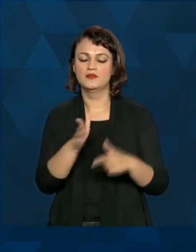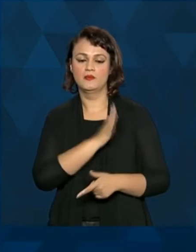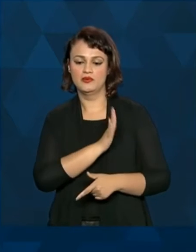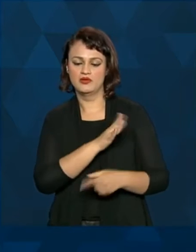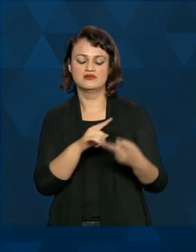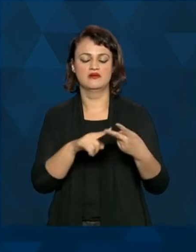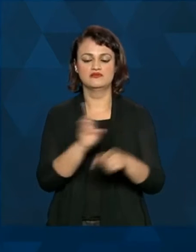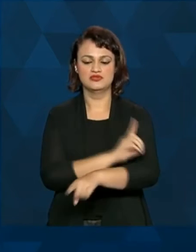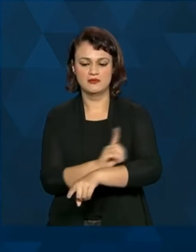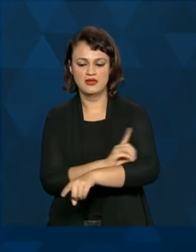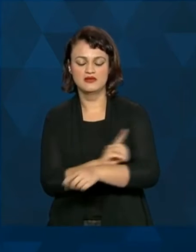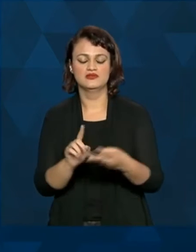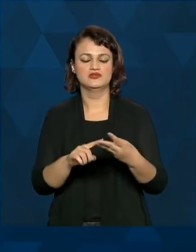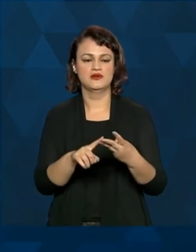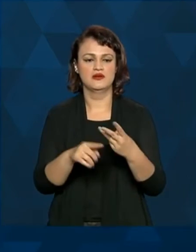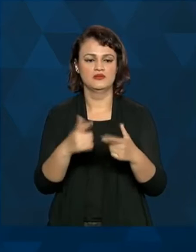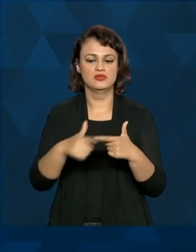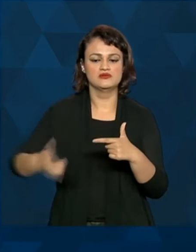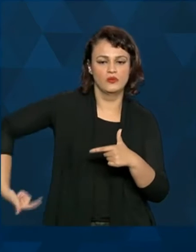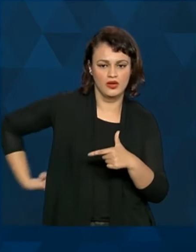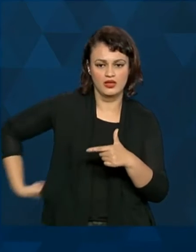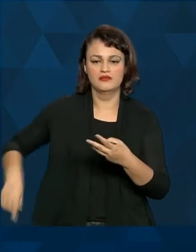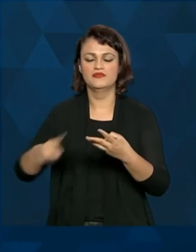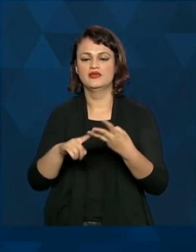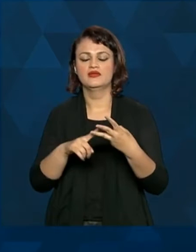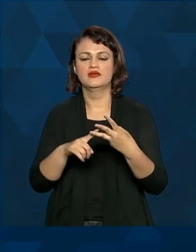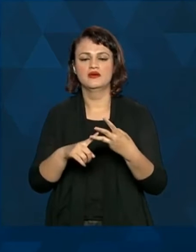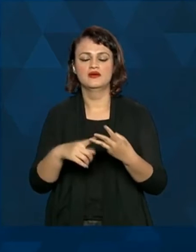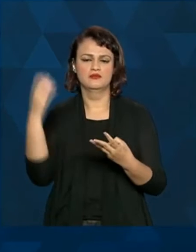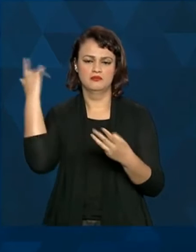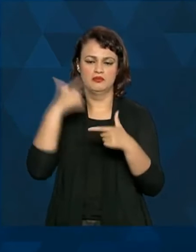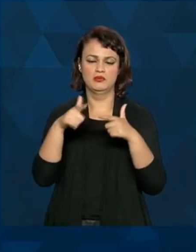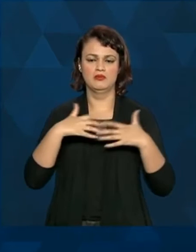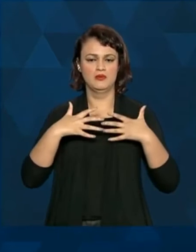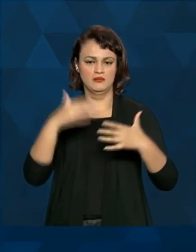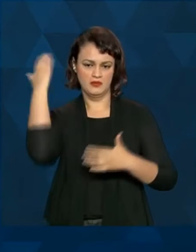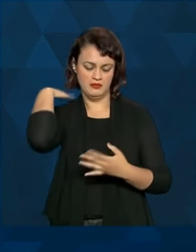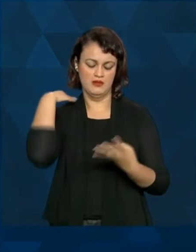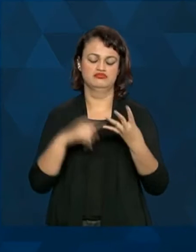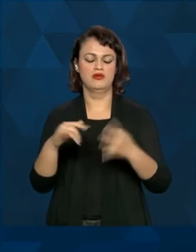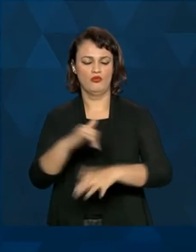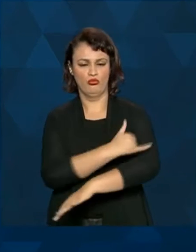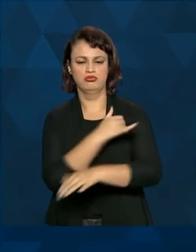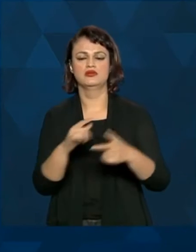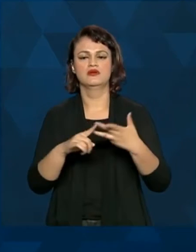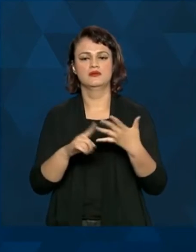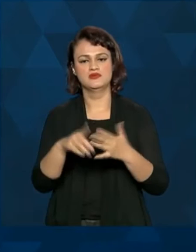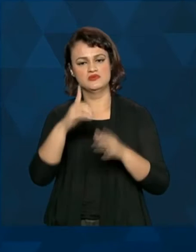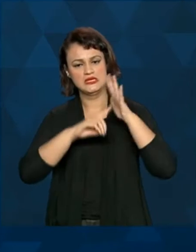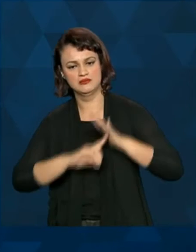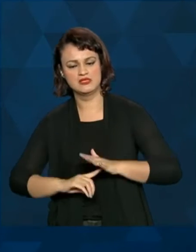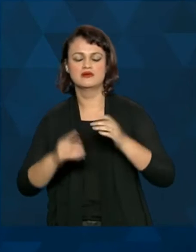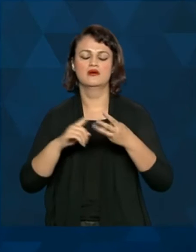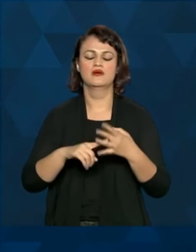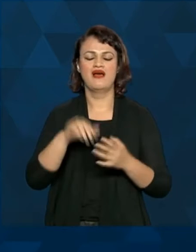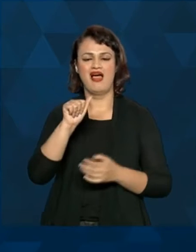a diabetes, a doença renal, a doença neurológica, as pneumopatias, a obesidade, a imunodepressão, a asma,